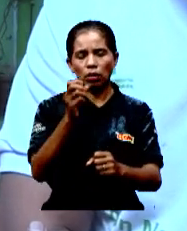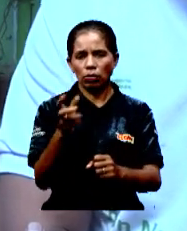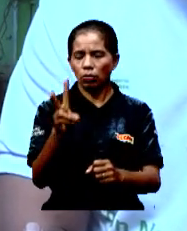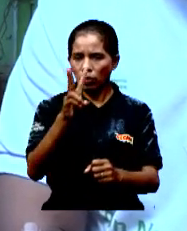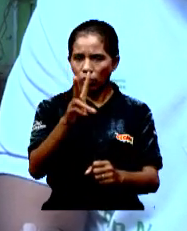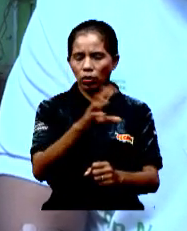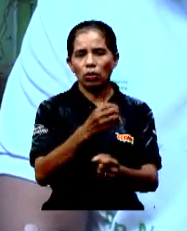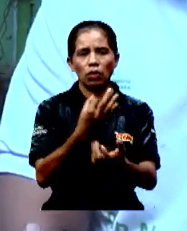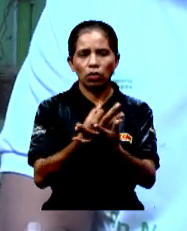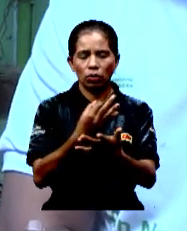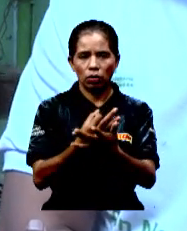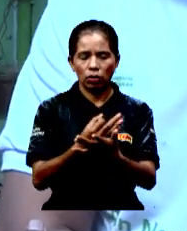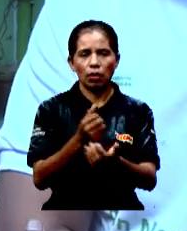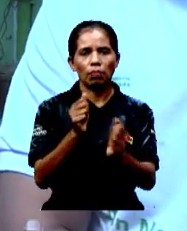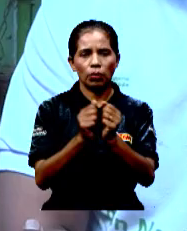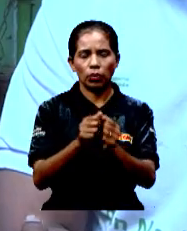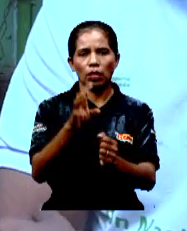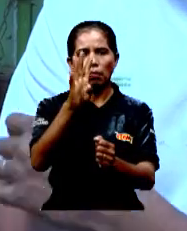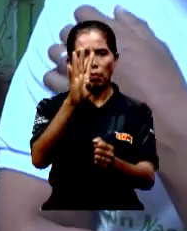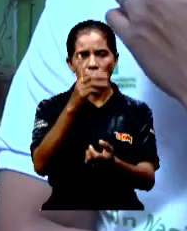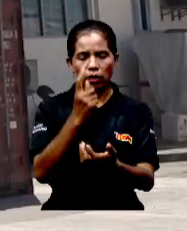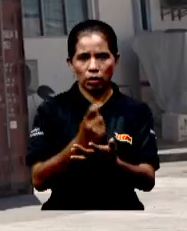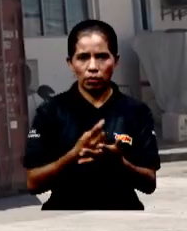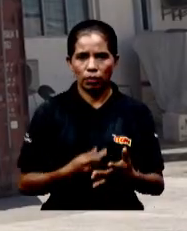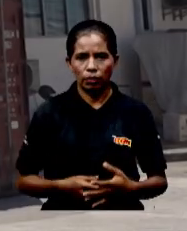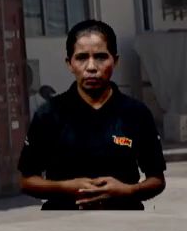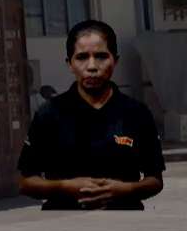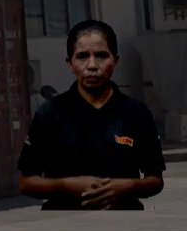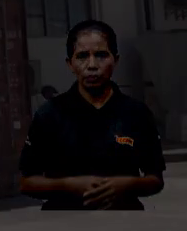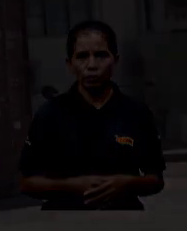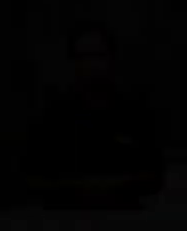orsamentu rihun atresin. Santina de Jesus, Rafael dos Reis, GMN.